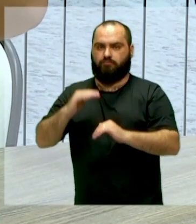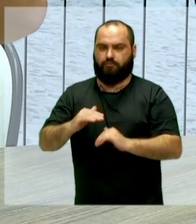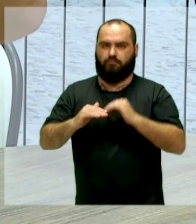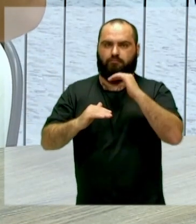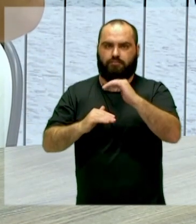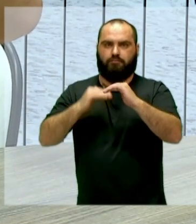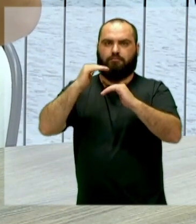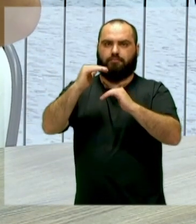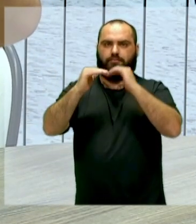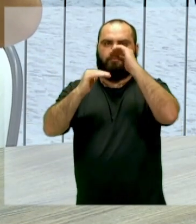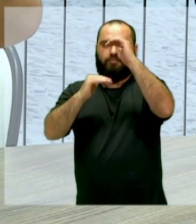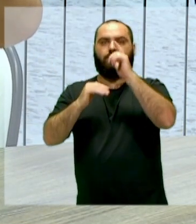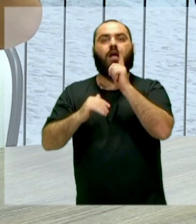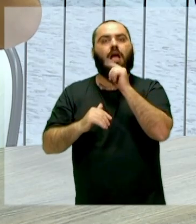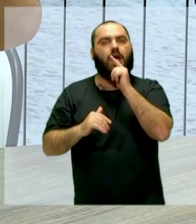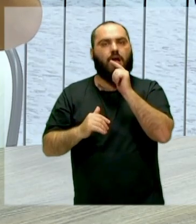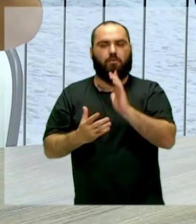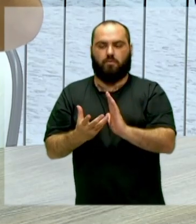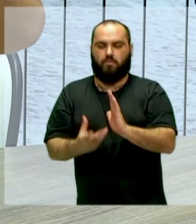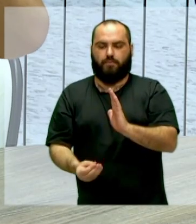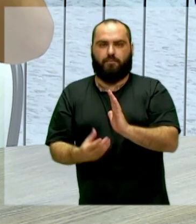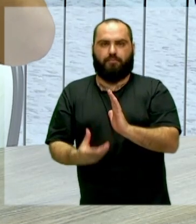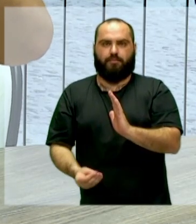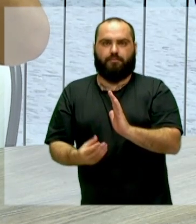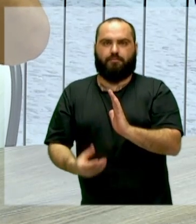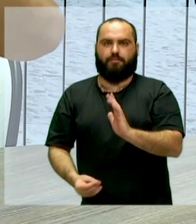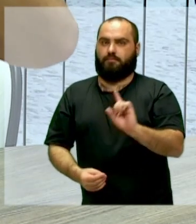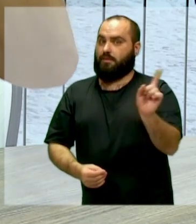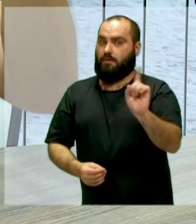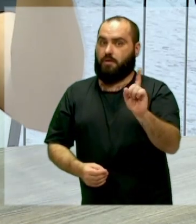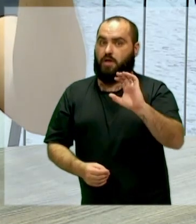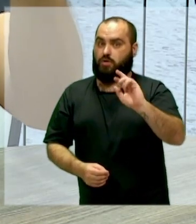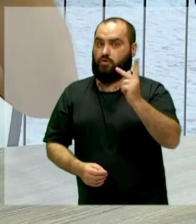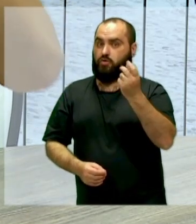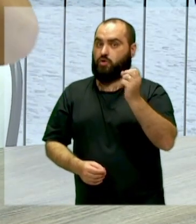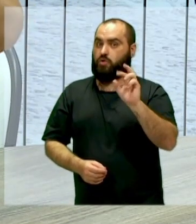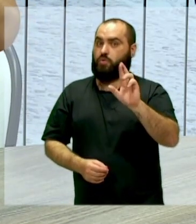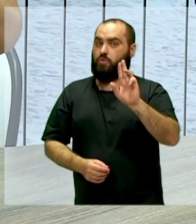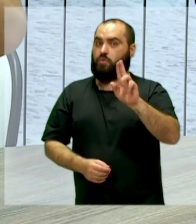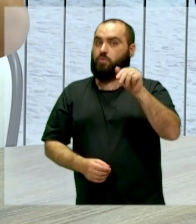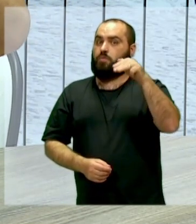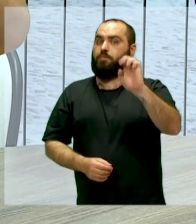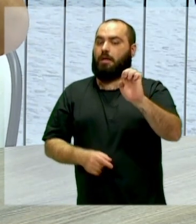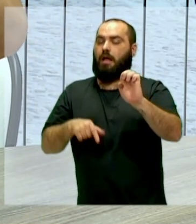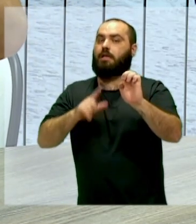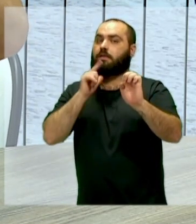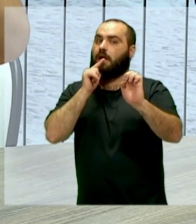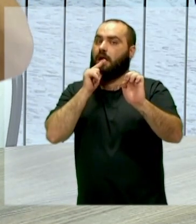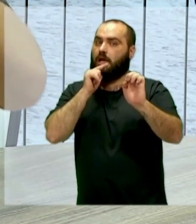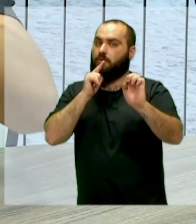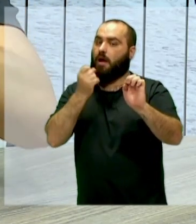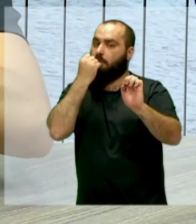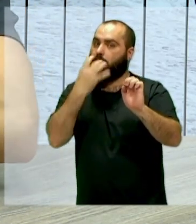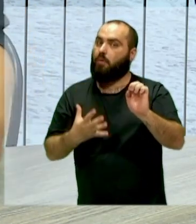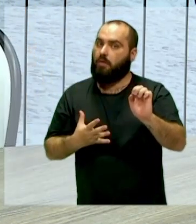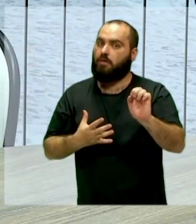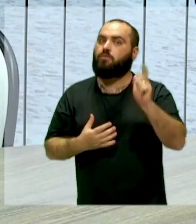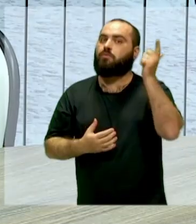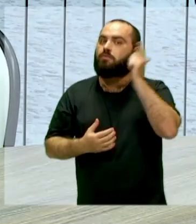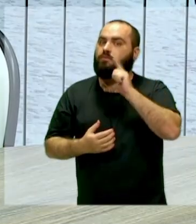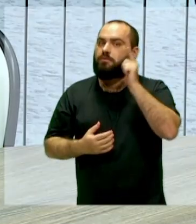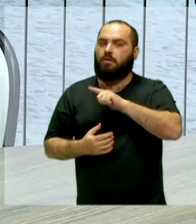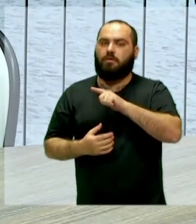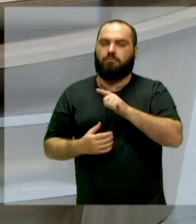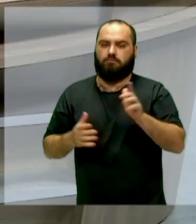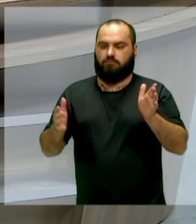furinhos embaixo pro líquido escorrer pra última que não é xorume xorume só no aterro esse líquido é um biofertilizante a gente consegue num